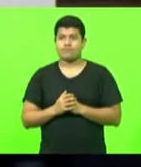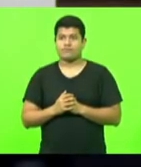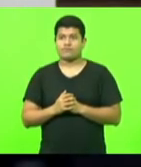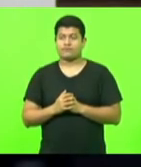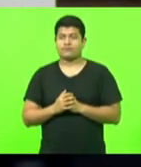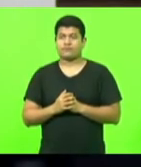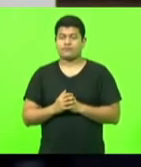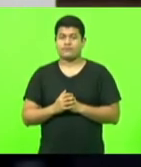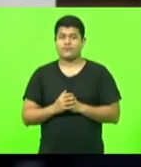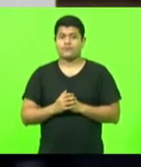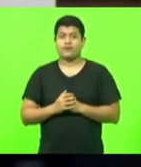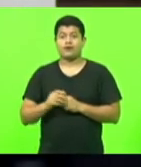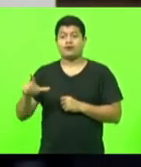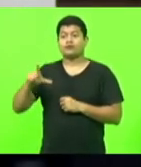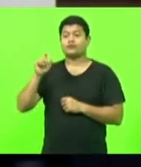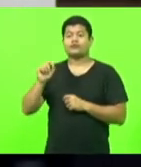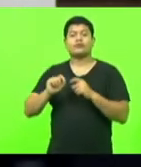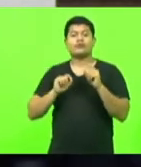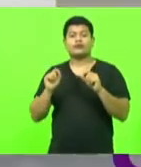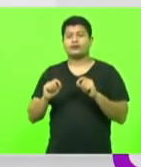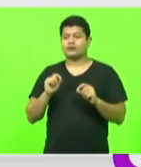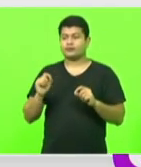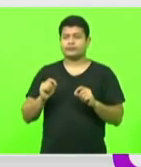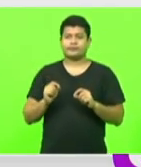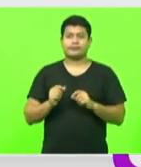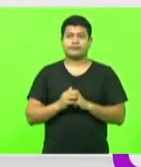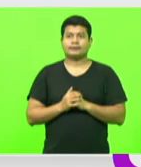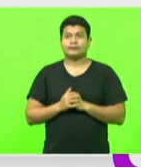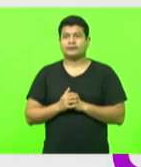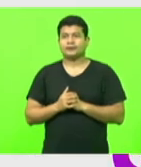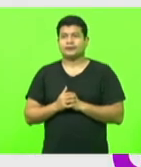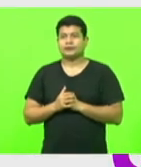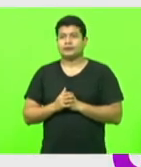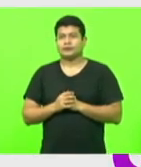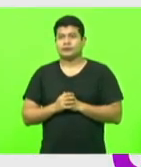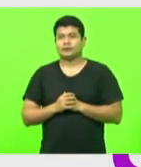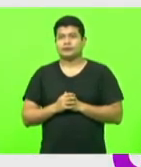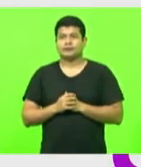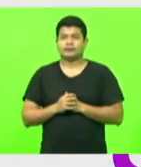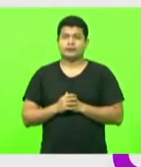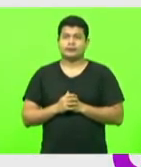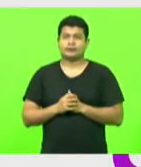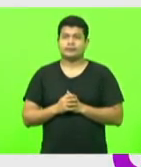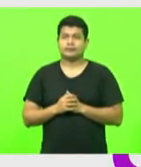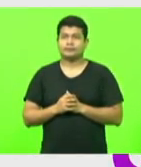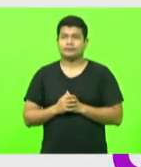bem. Vamos ver quem será a escola sorteada da Grande Florianópolis.